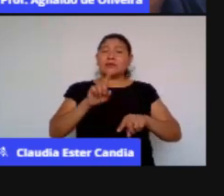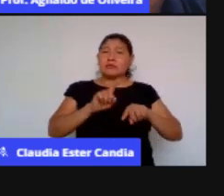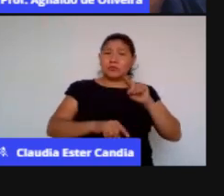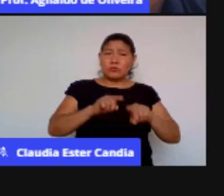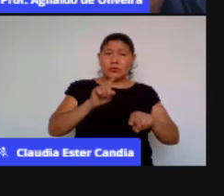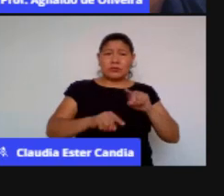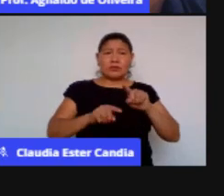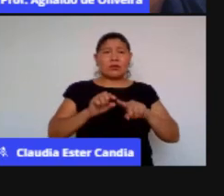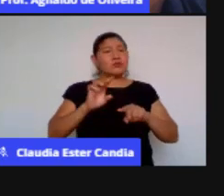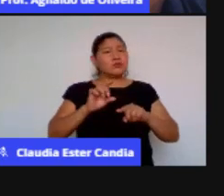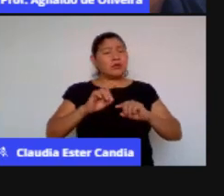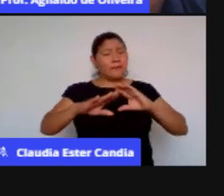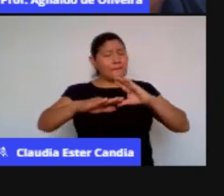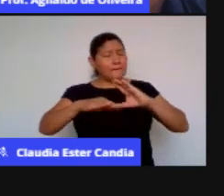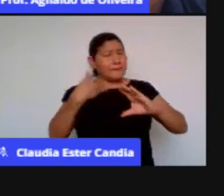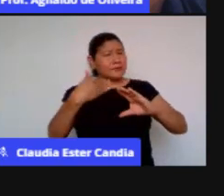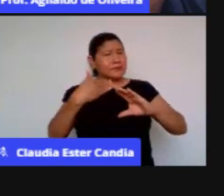rápida,